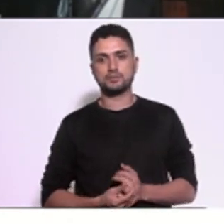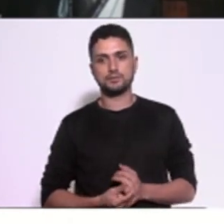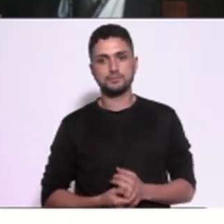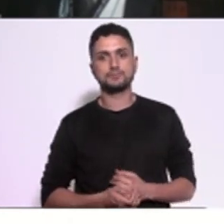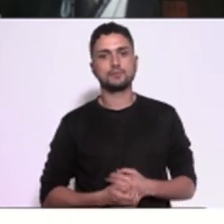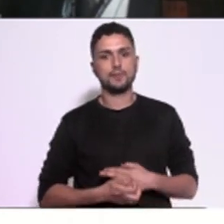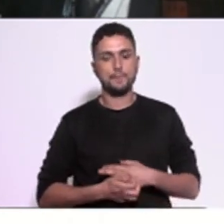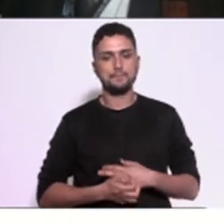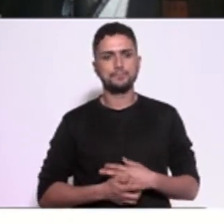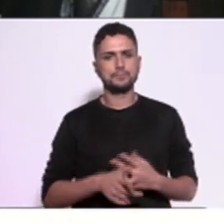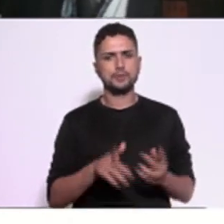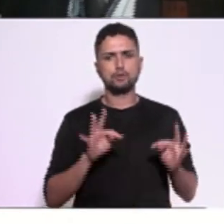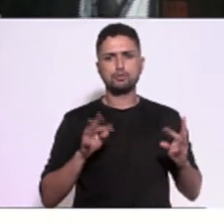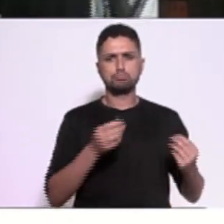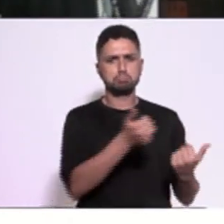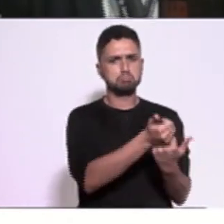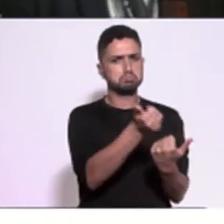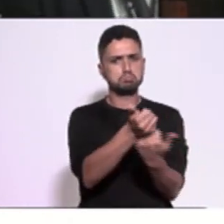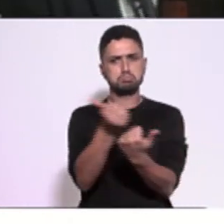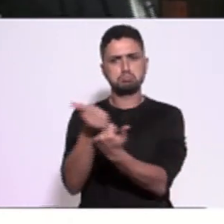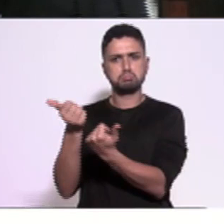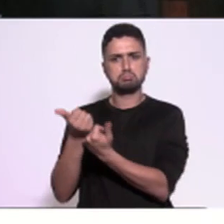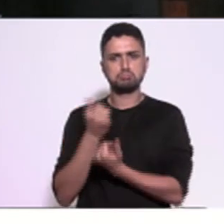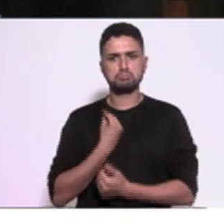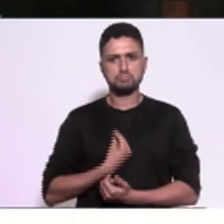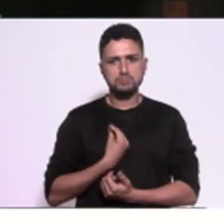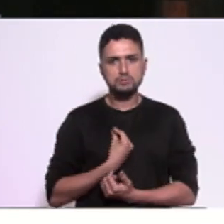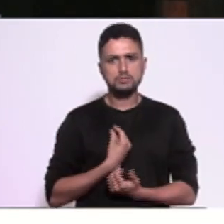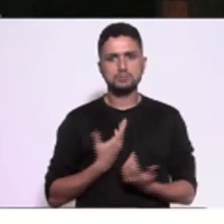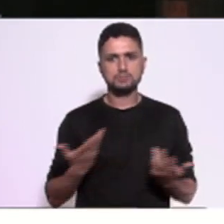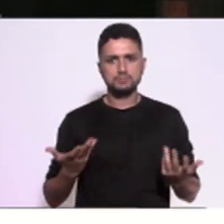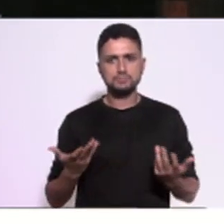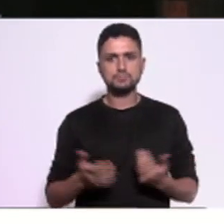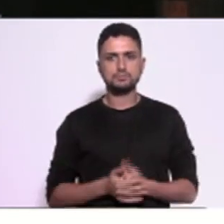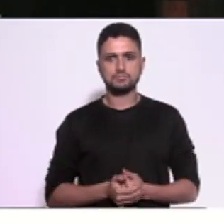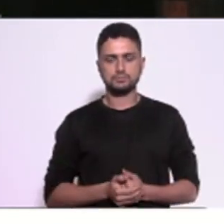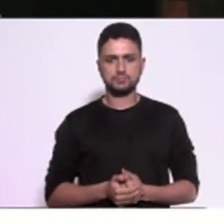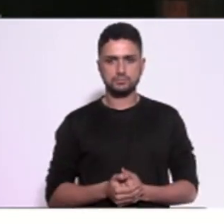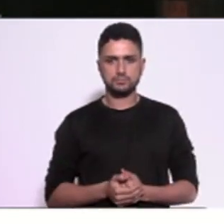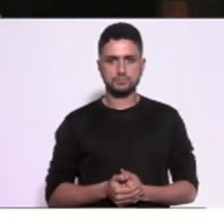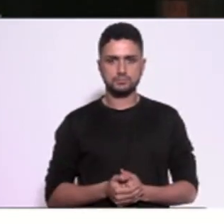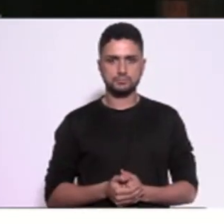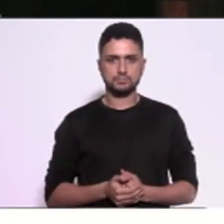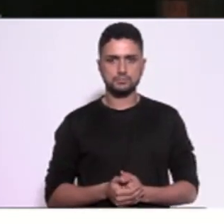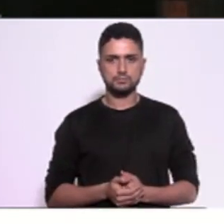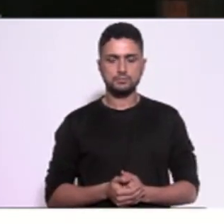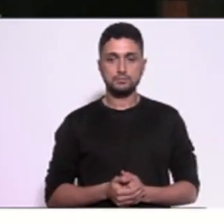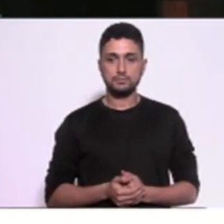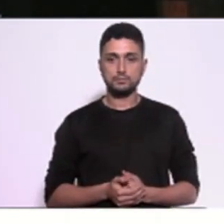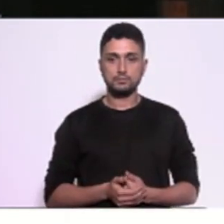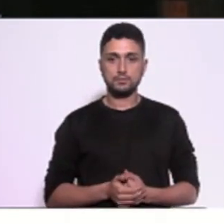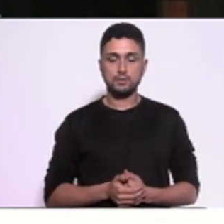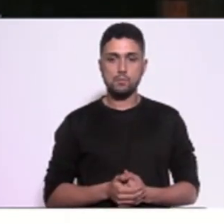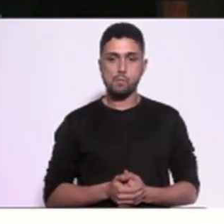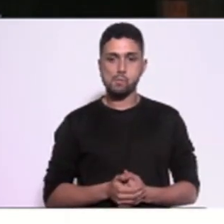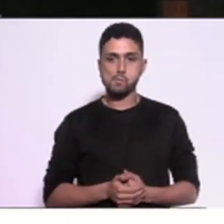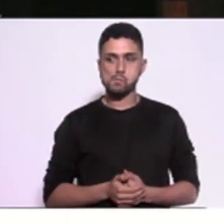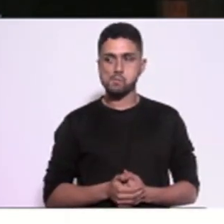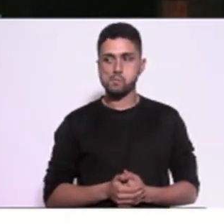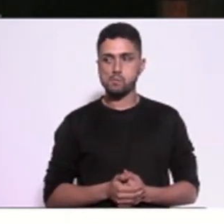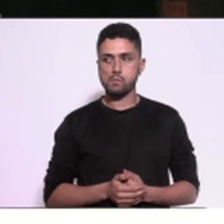Autoridades presentes, senhoras e senhores. Sob a proteção de